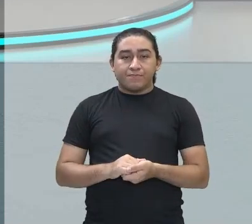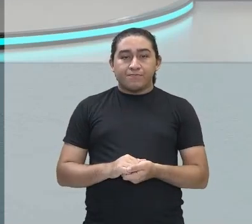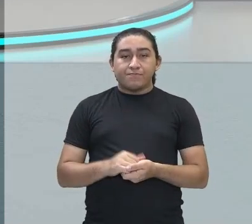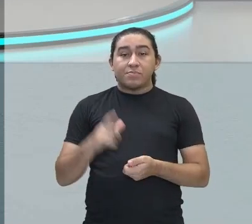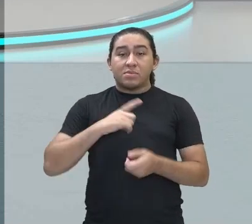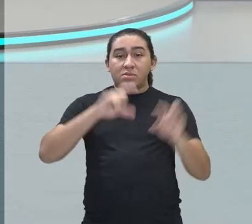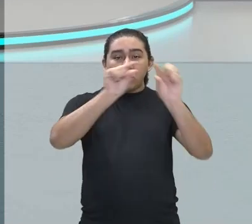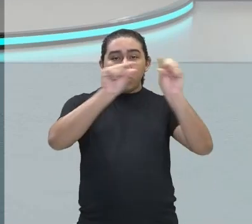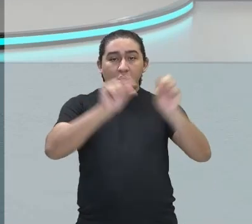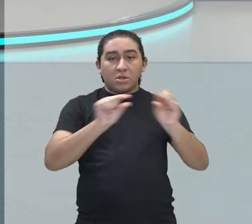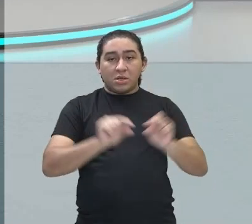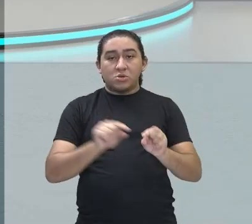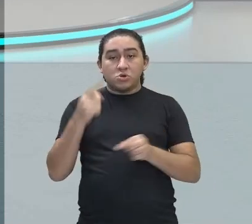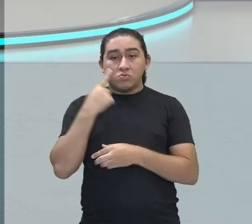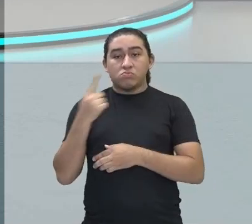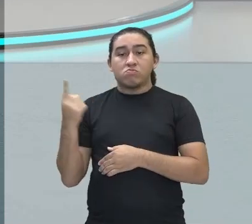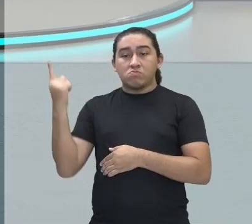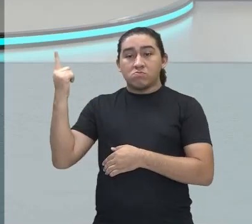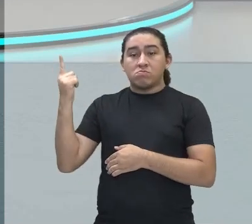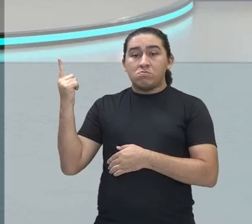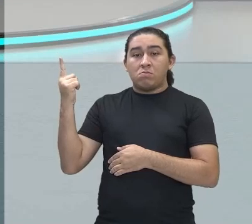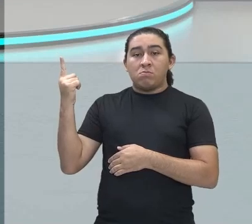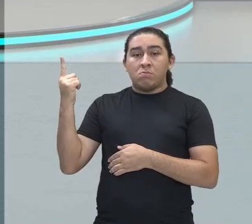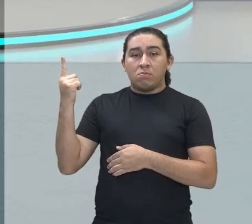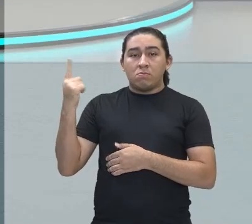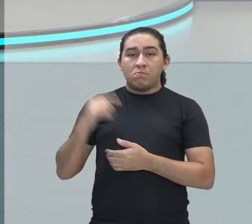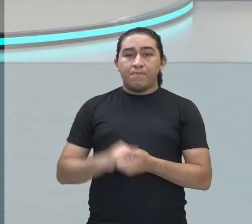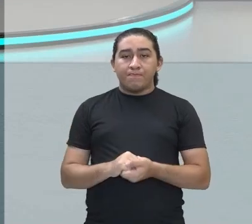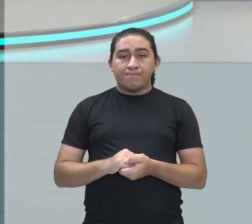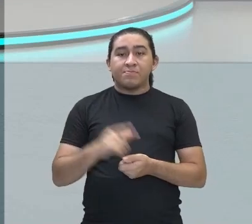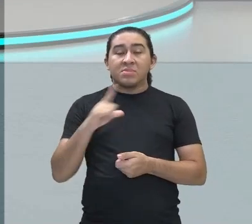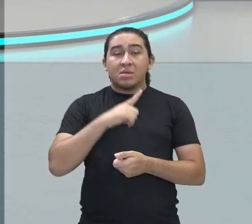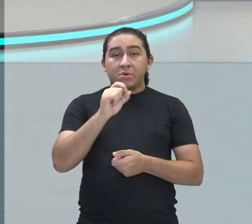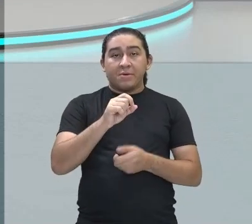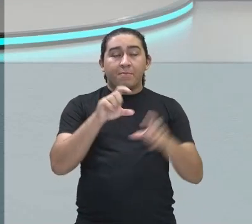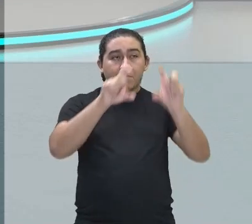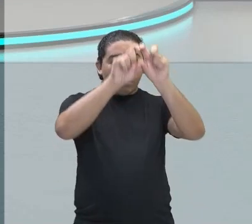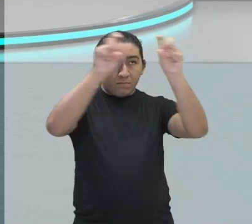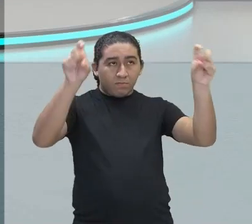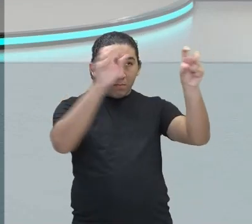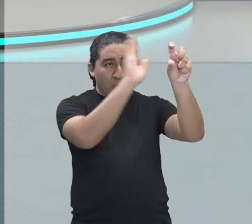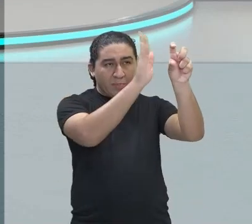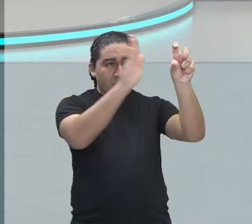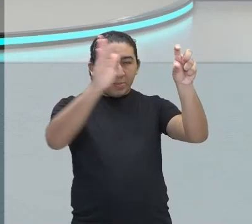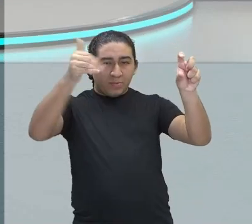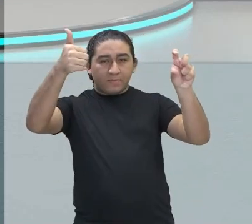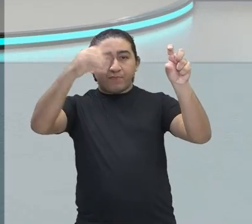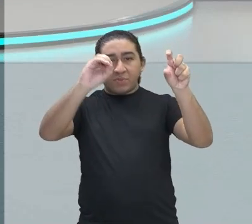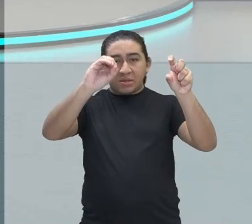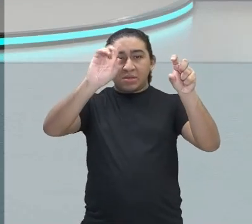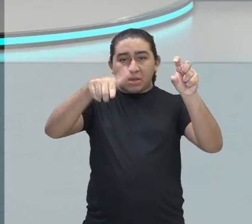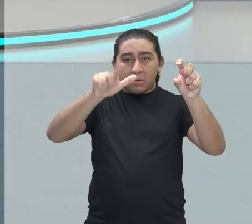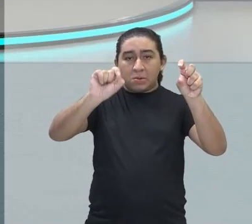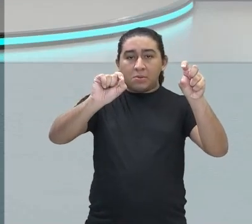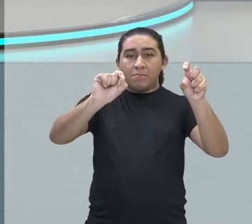Sonho Branco, do livro Broquéis, de Cruz e Souza, possui versos decassílabos, que são